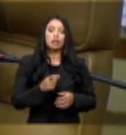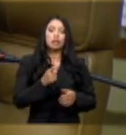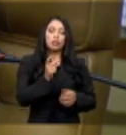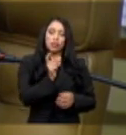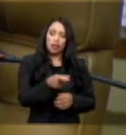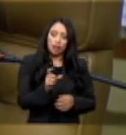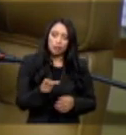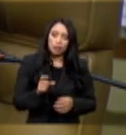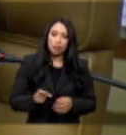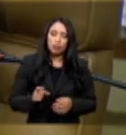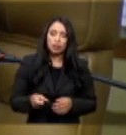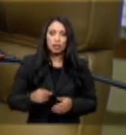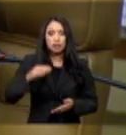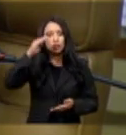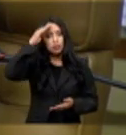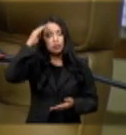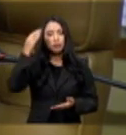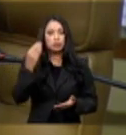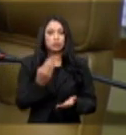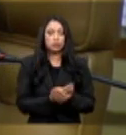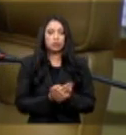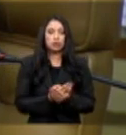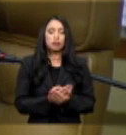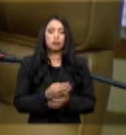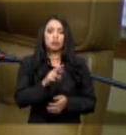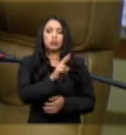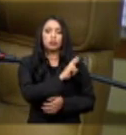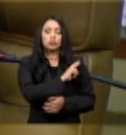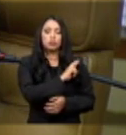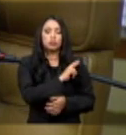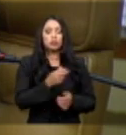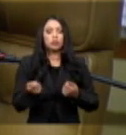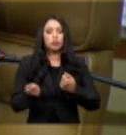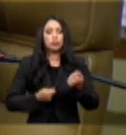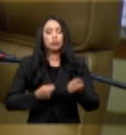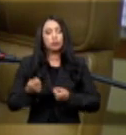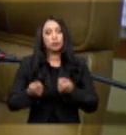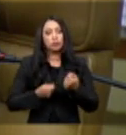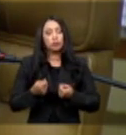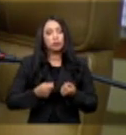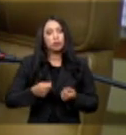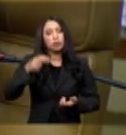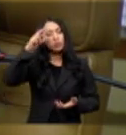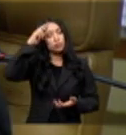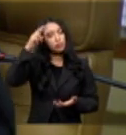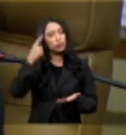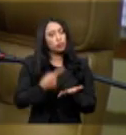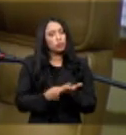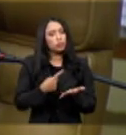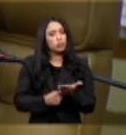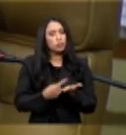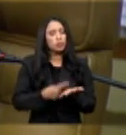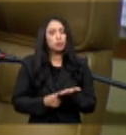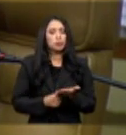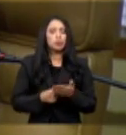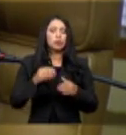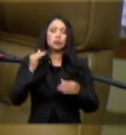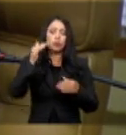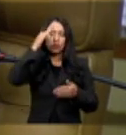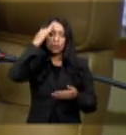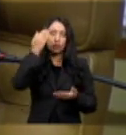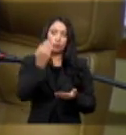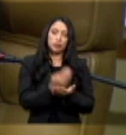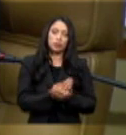à autoridade administrativa competente, o controle de cumprimento das exigências dos preceitos constitucionais e legais